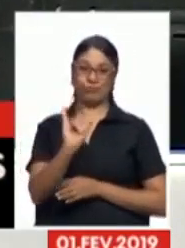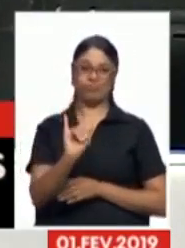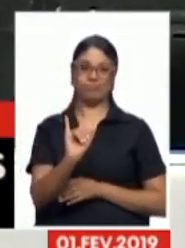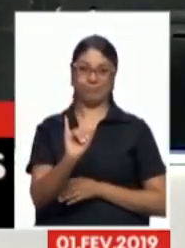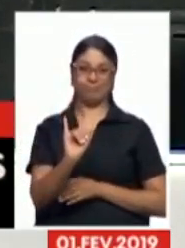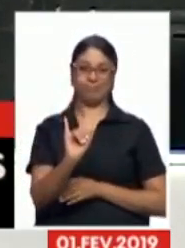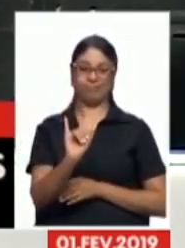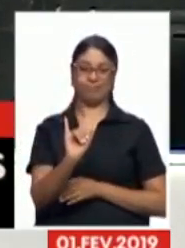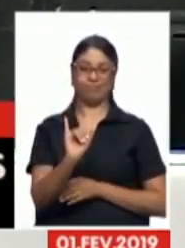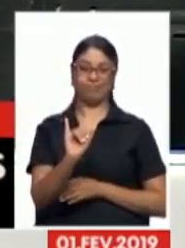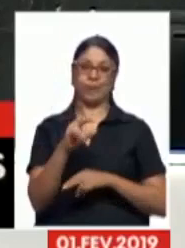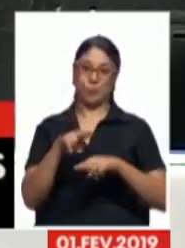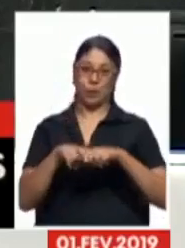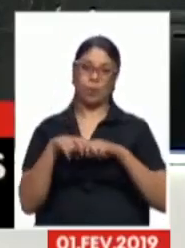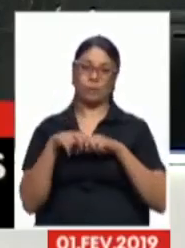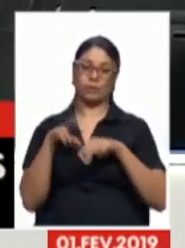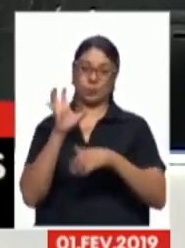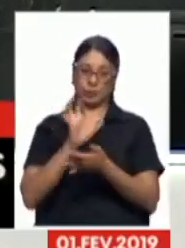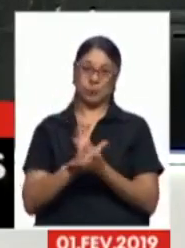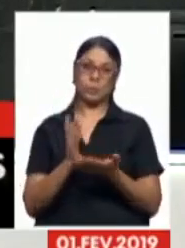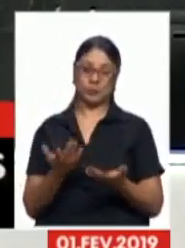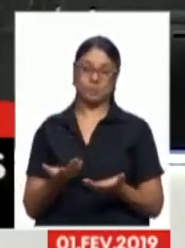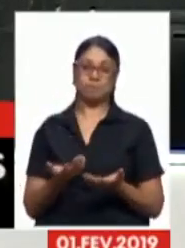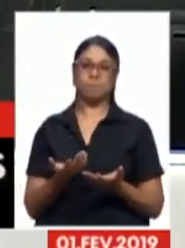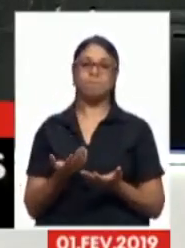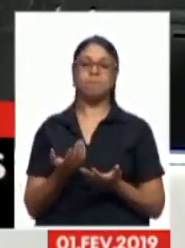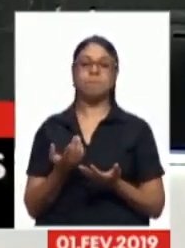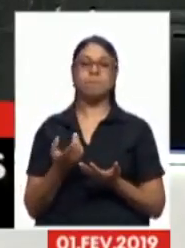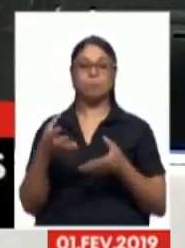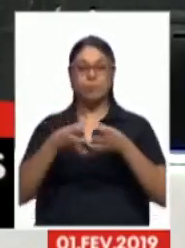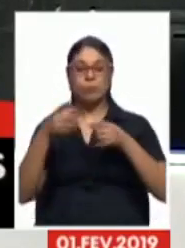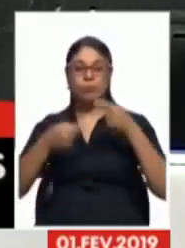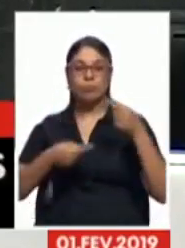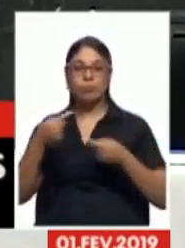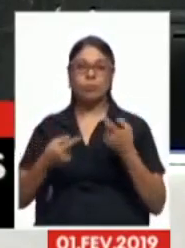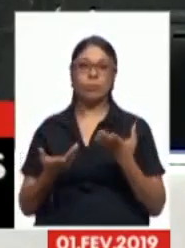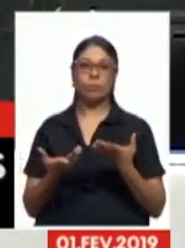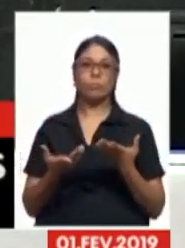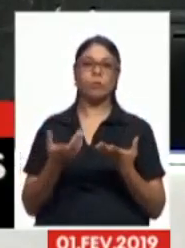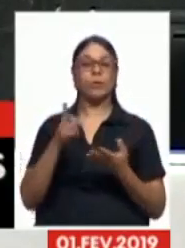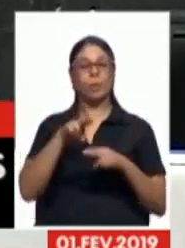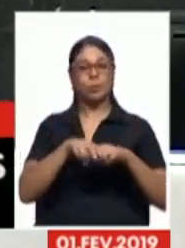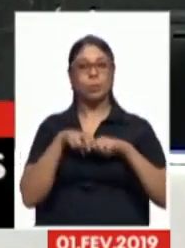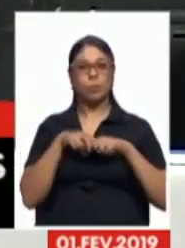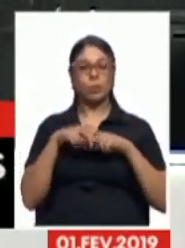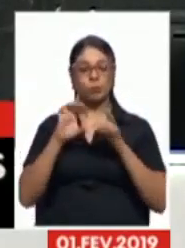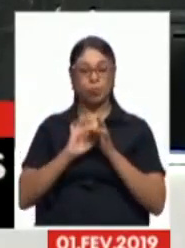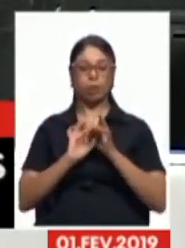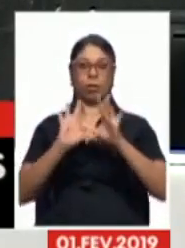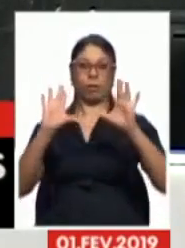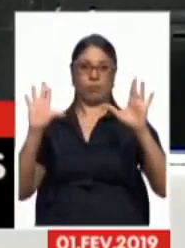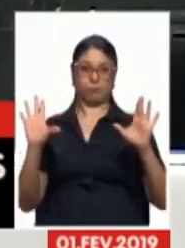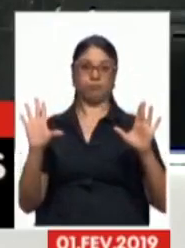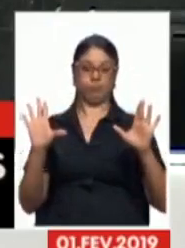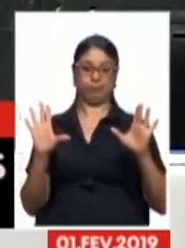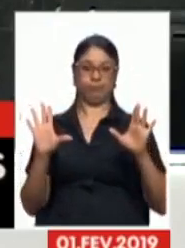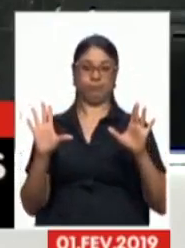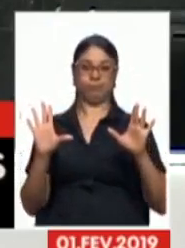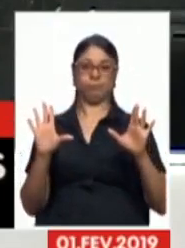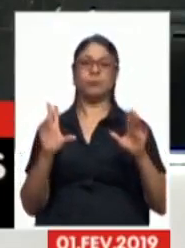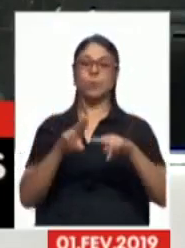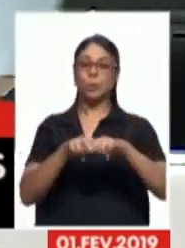pelas circunstâncias. O parlamento é moinho movido pelos ventos da liberdade, por isso, um